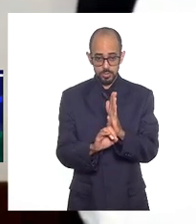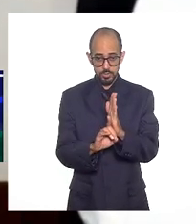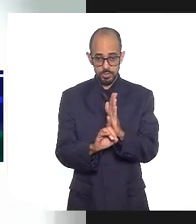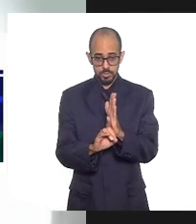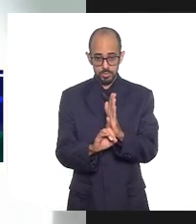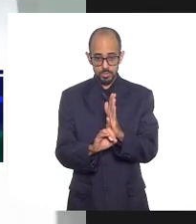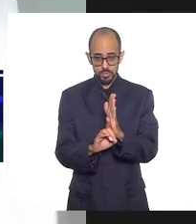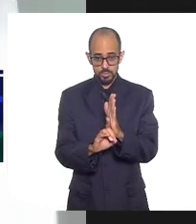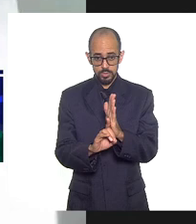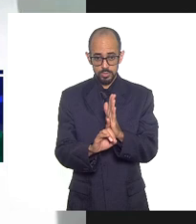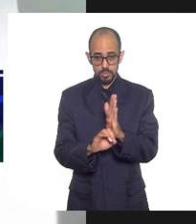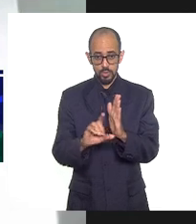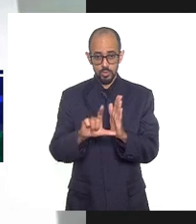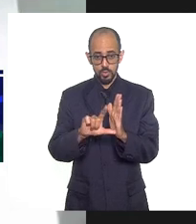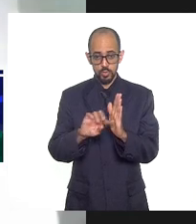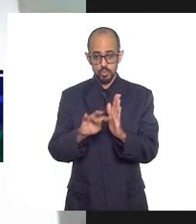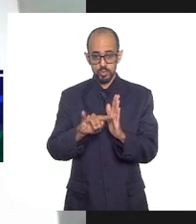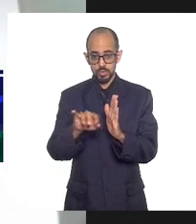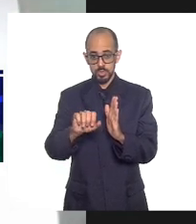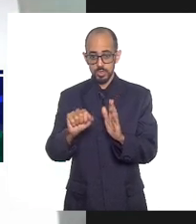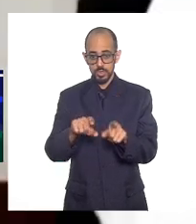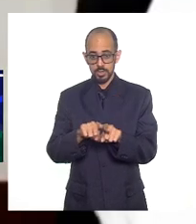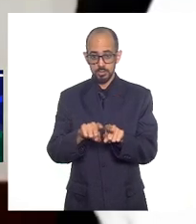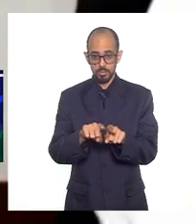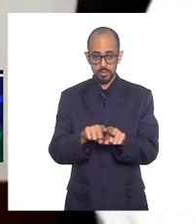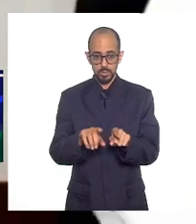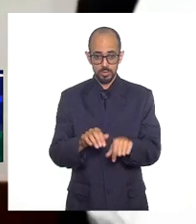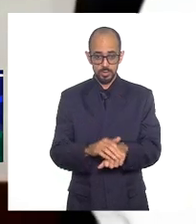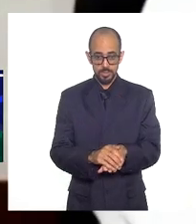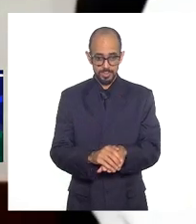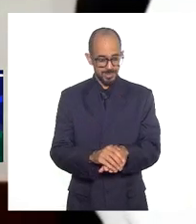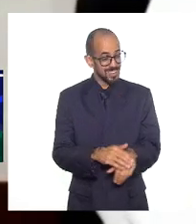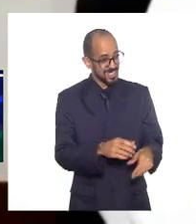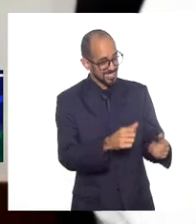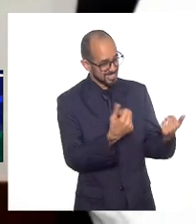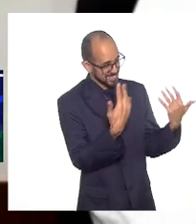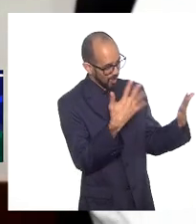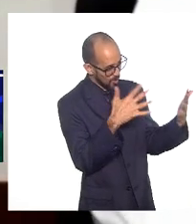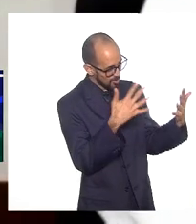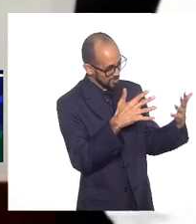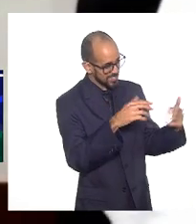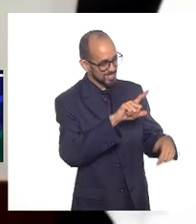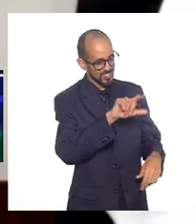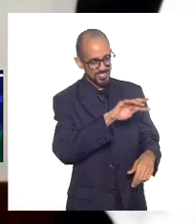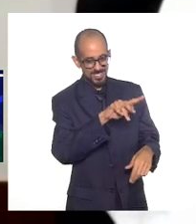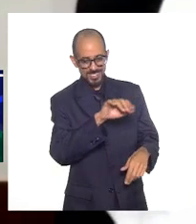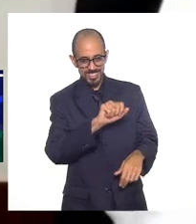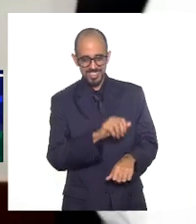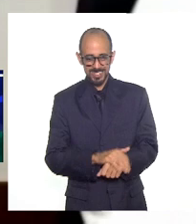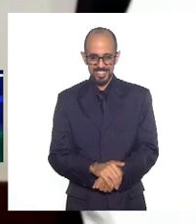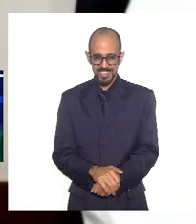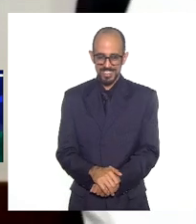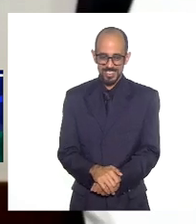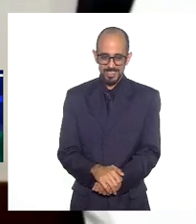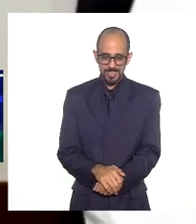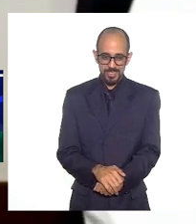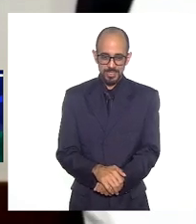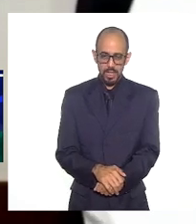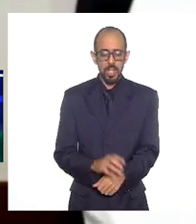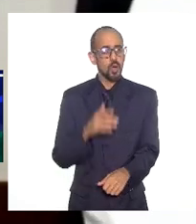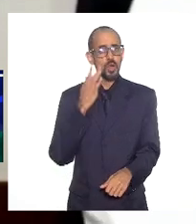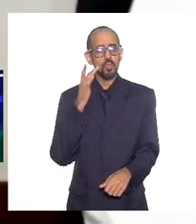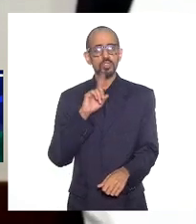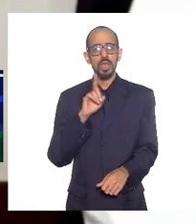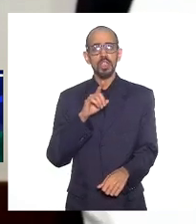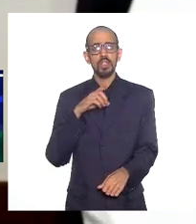tia... Lucinha. A tia falou... Salve, Lucinha! Não sei se foi a tia ou foi outra deputada que falou.